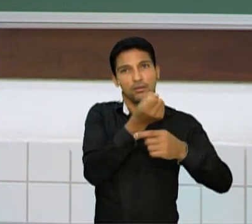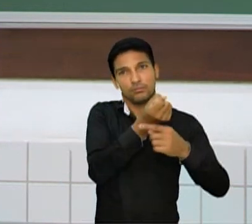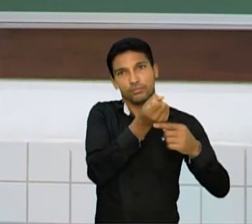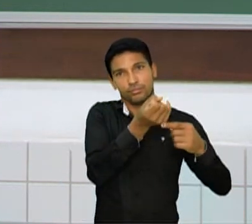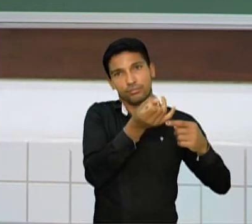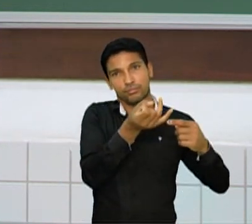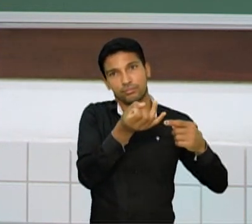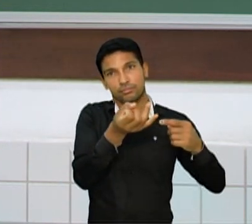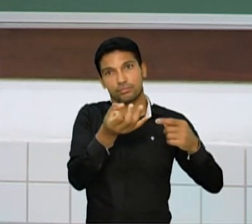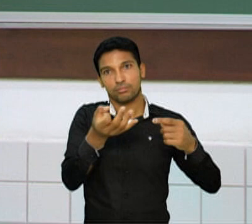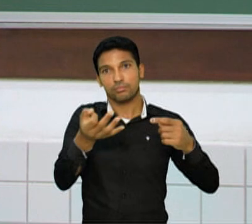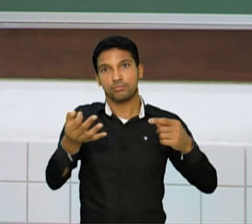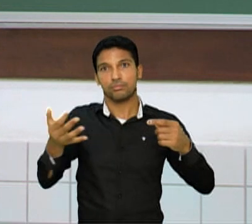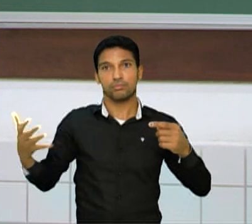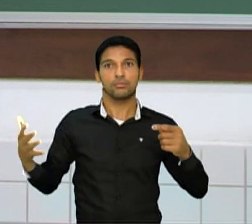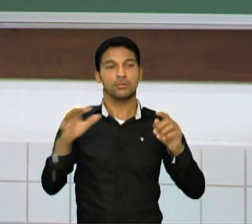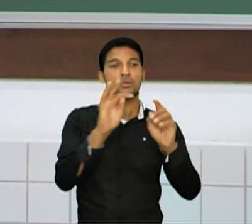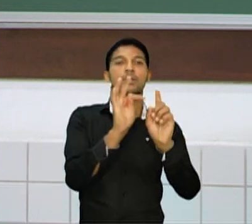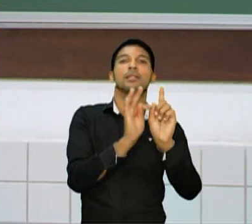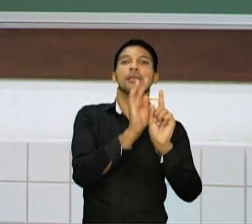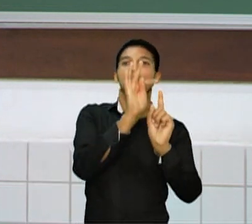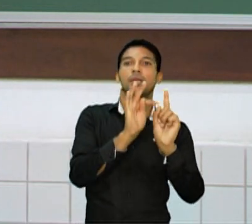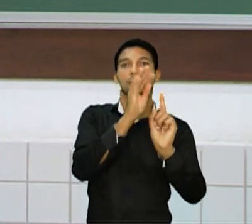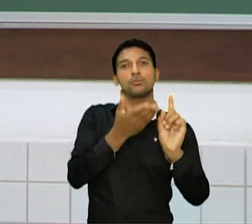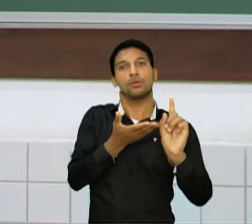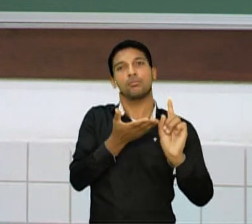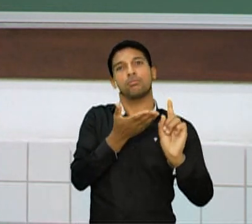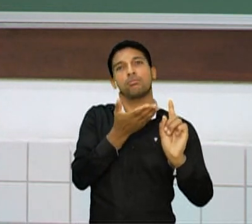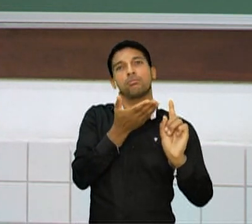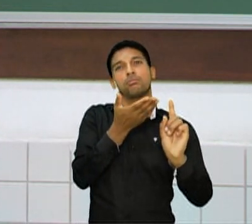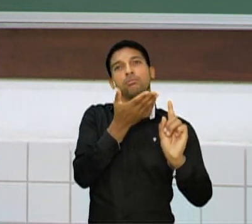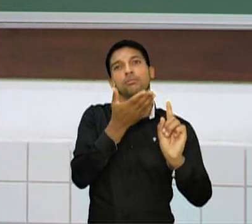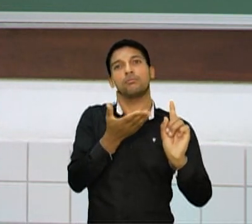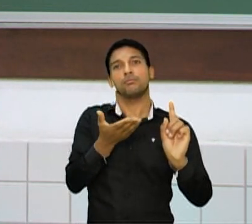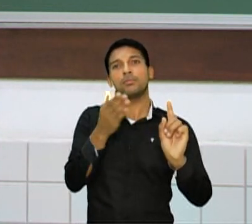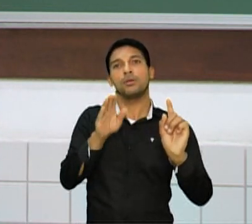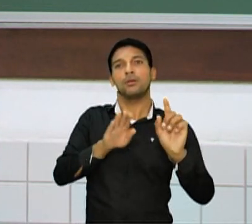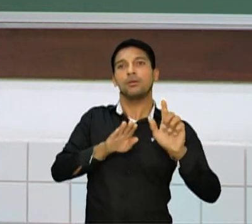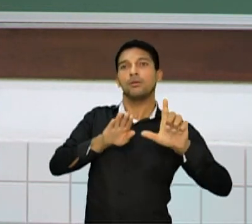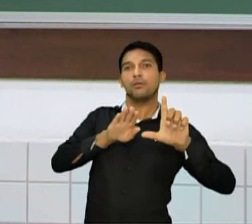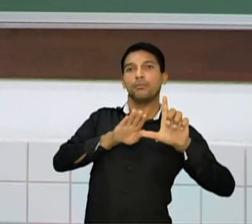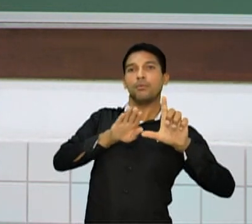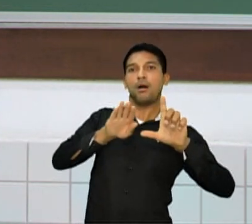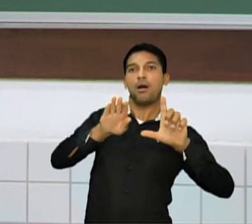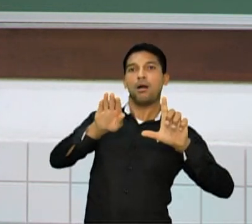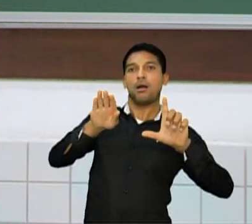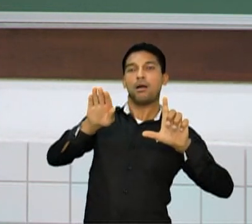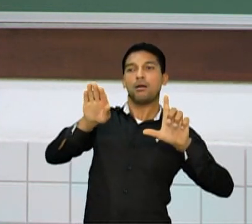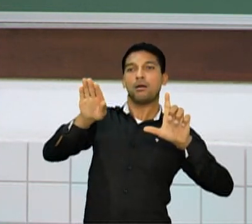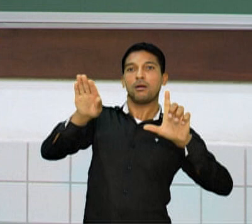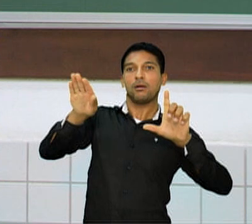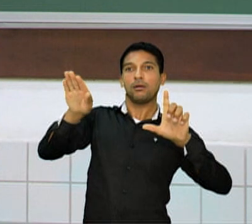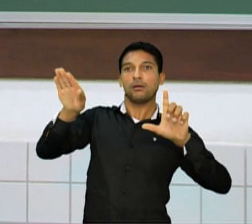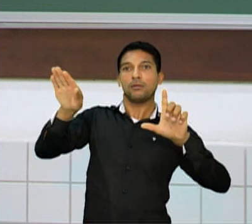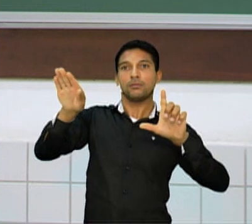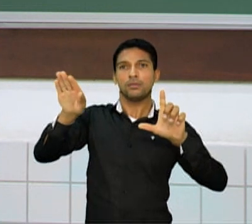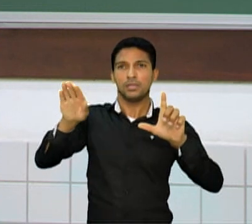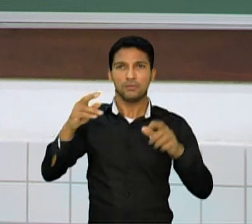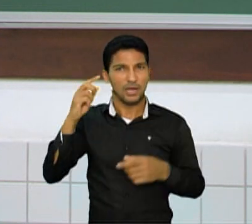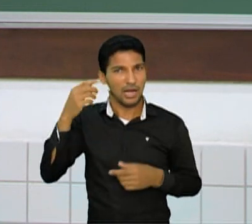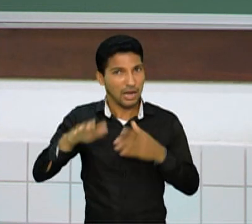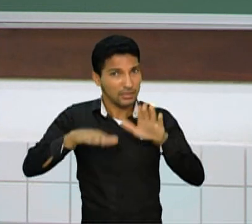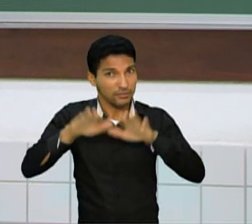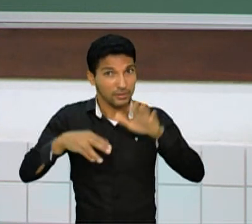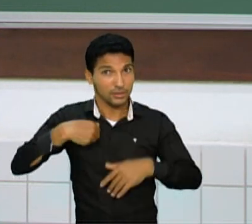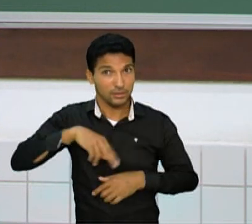gente tem a noção, talvez errônea, de que o aumento da temperatura foi agressivamente aumentado agora.